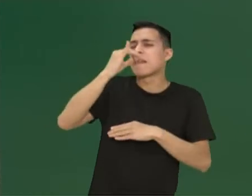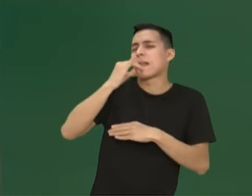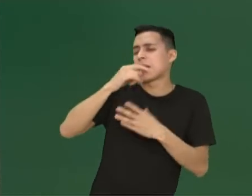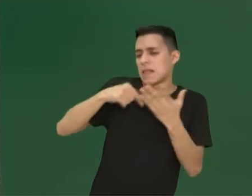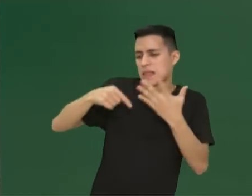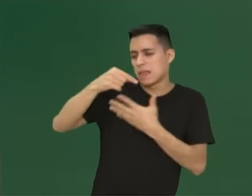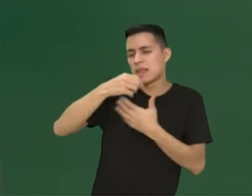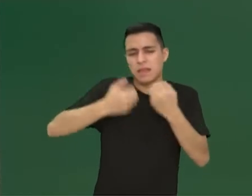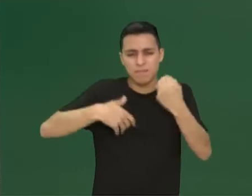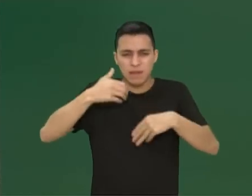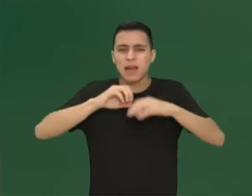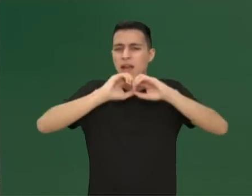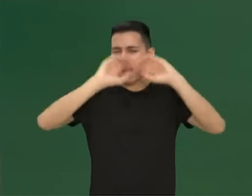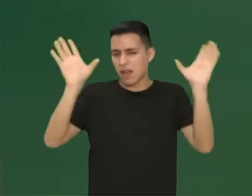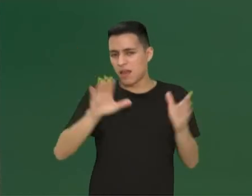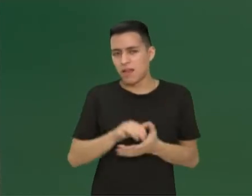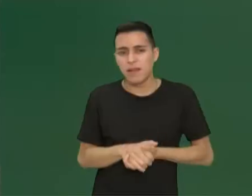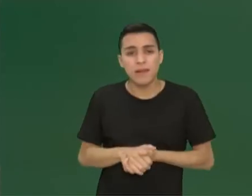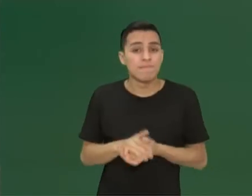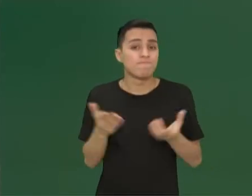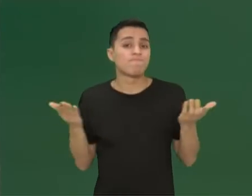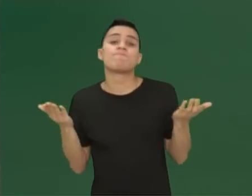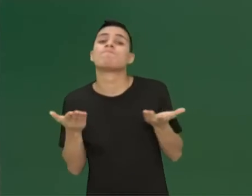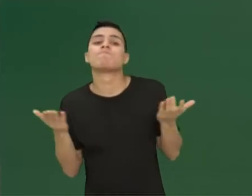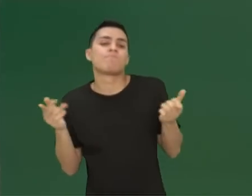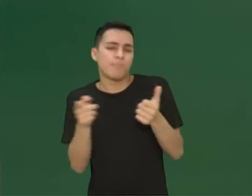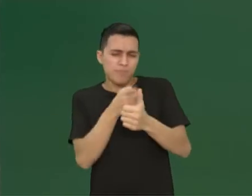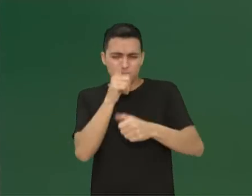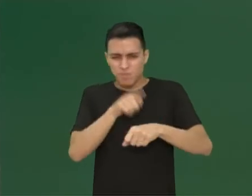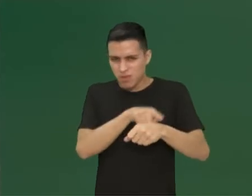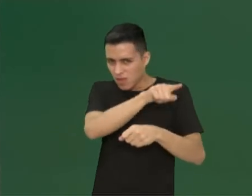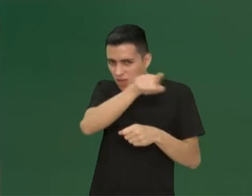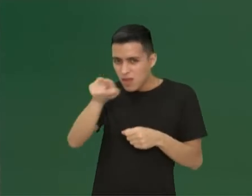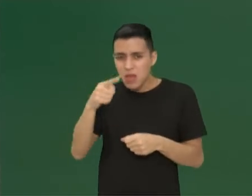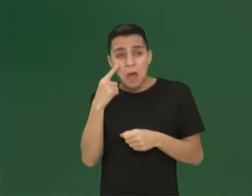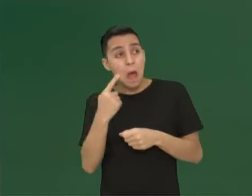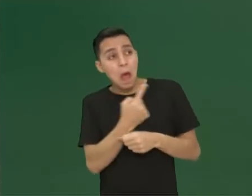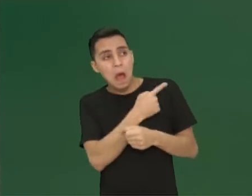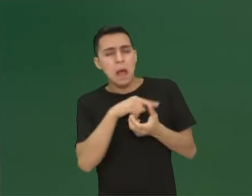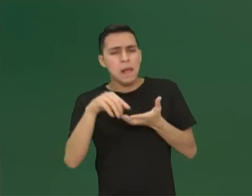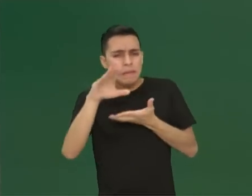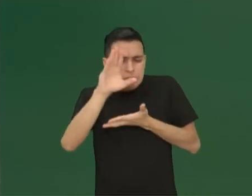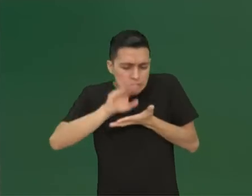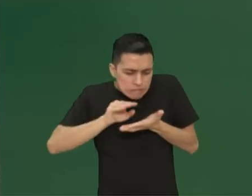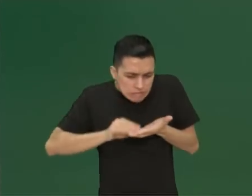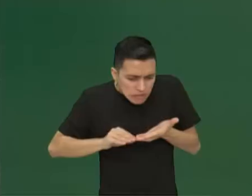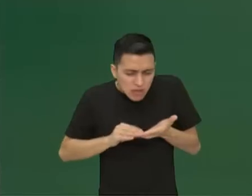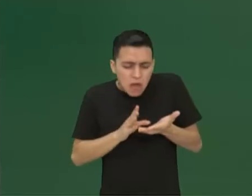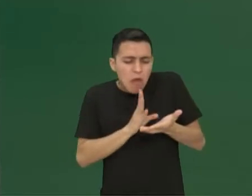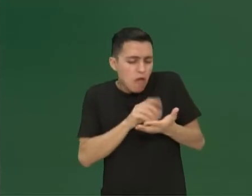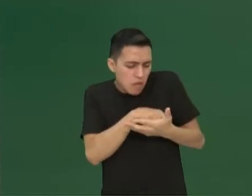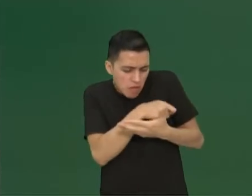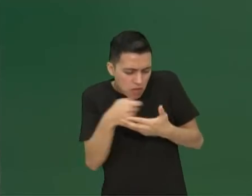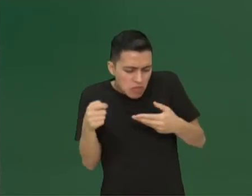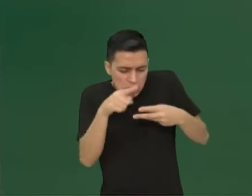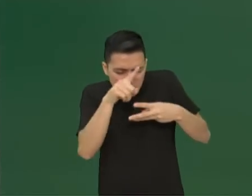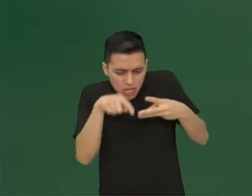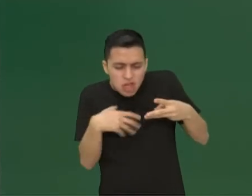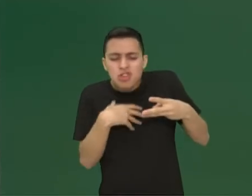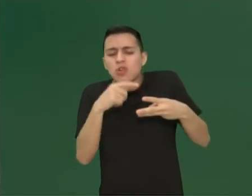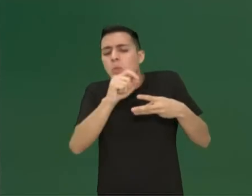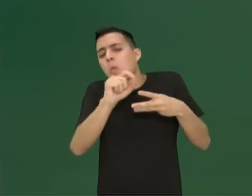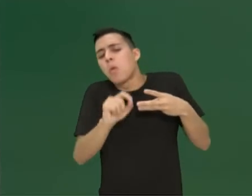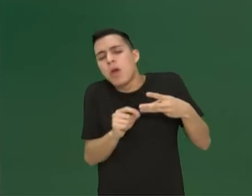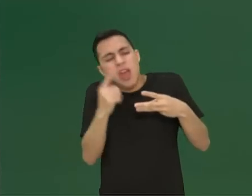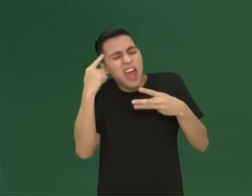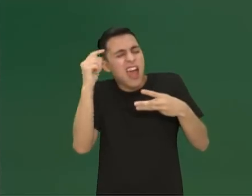exemplos e falar um pouquinho mais deles. Nesse primeiro momento, eu quero que você copie o mapa conceitual, conheça os três tipos de um neurônio e